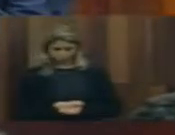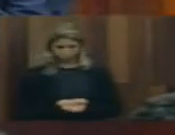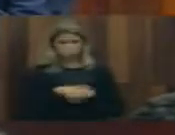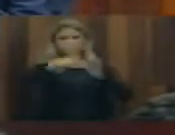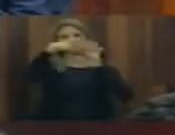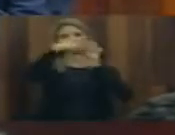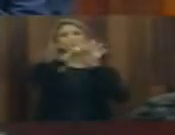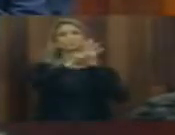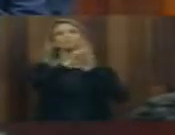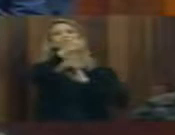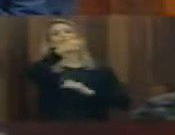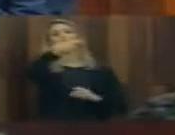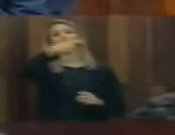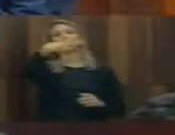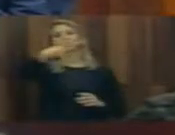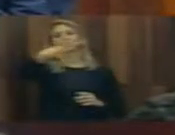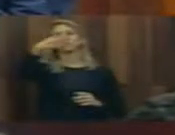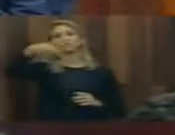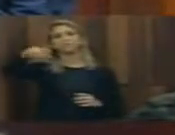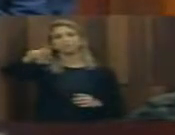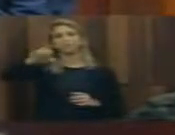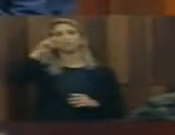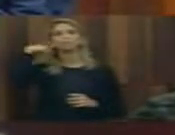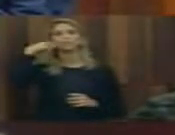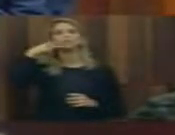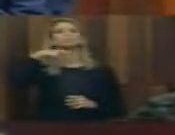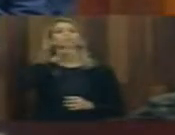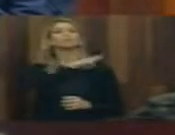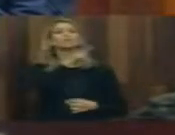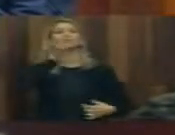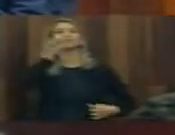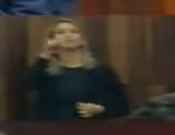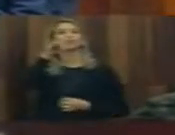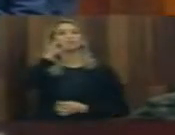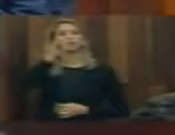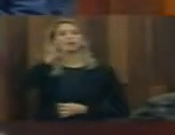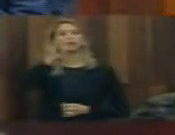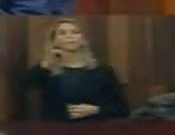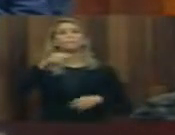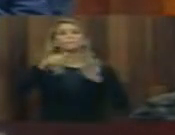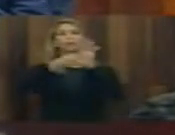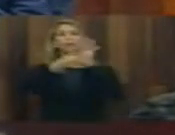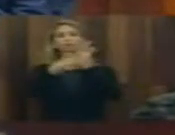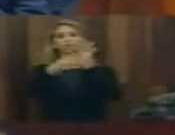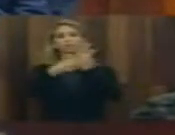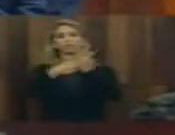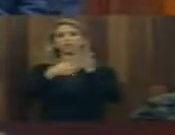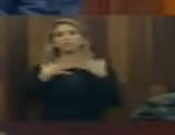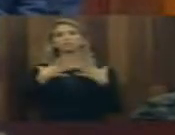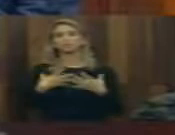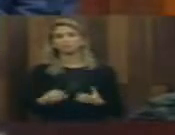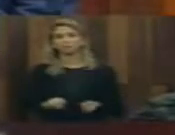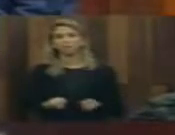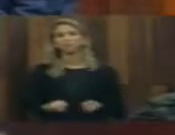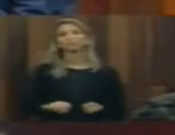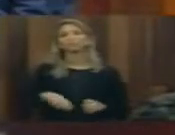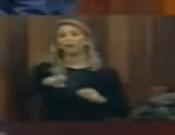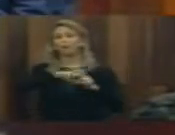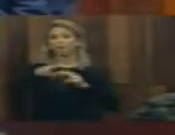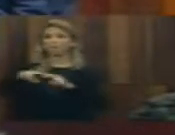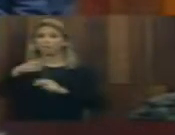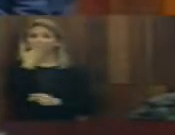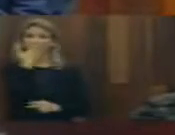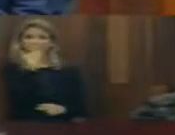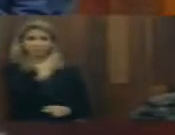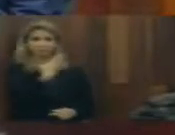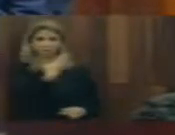Projeto de lei 173/19, promovente Vanderlei Bento, dispõe sobre a disponibilização de cadeiras na primeira fila aos alunos